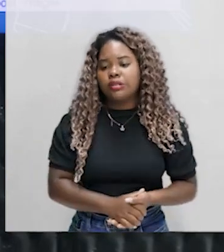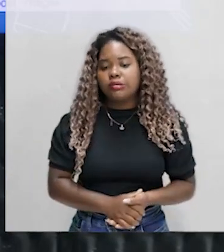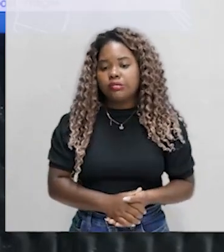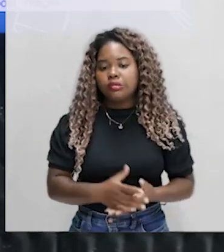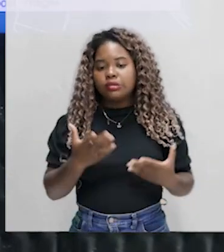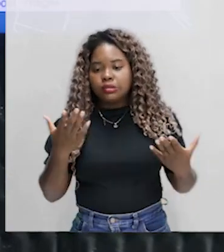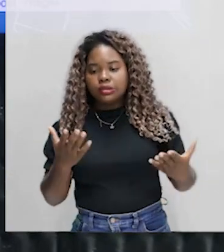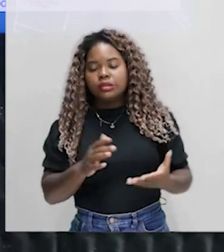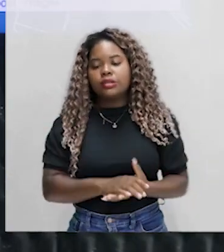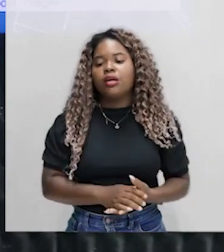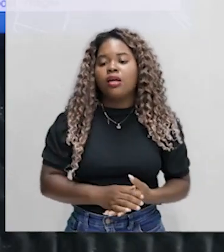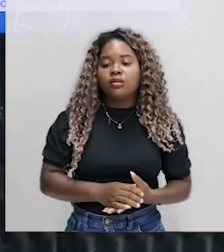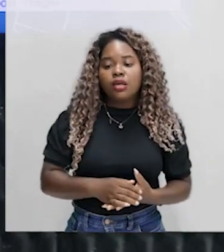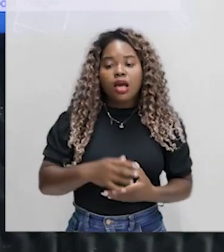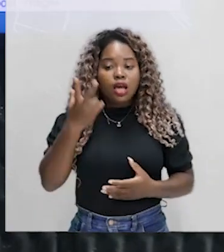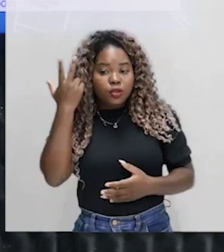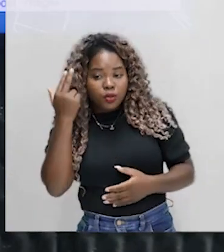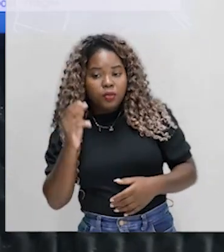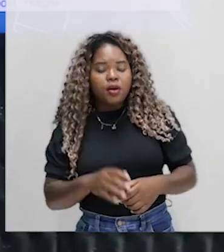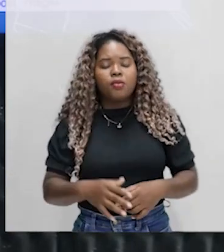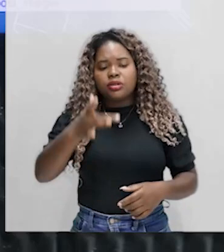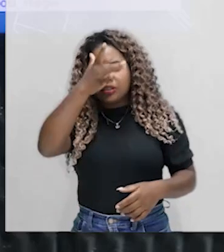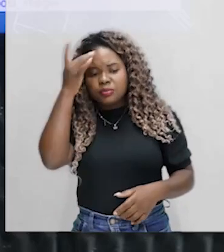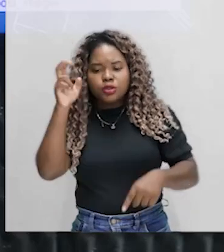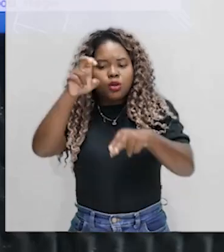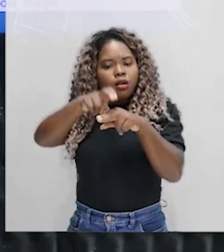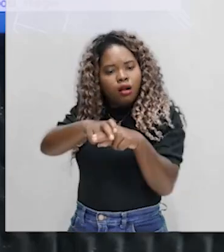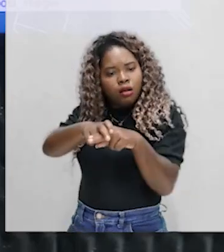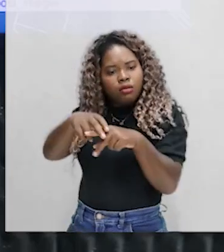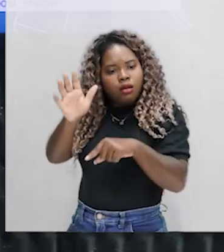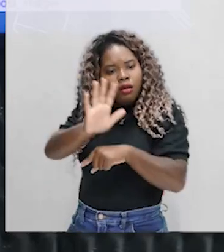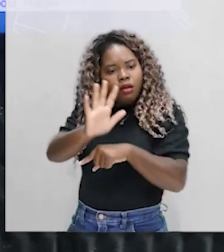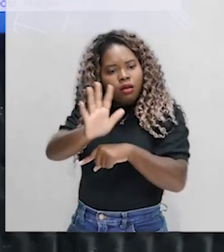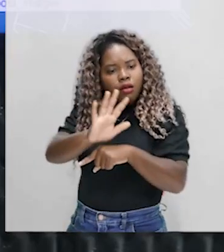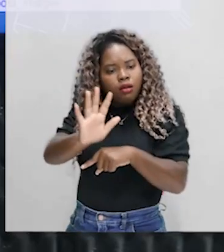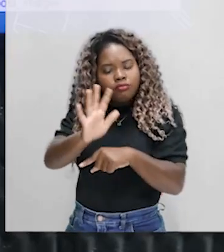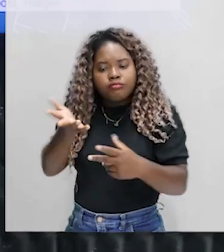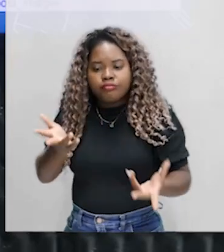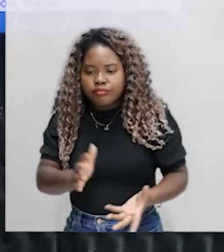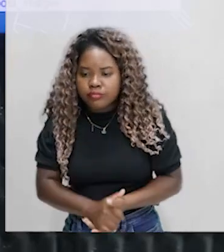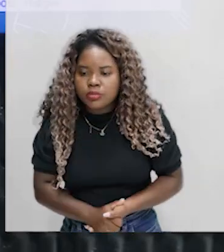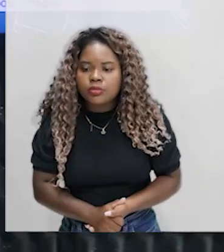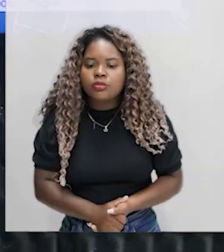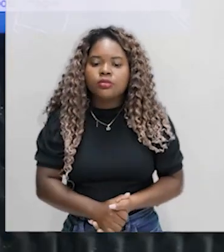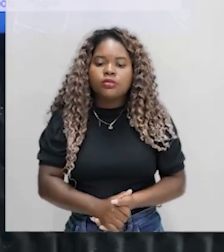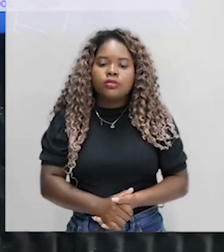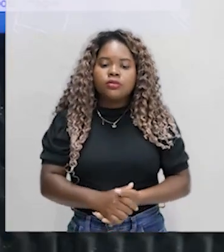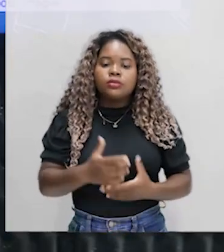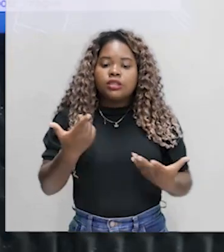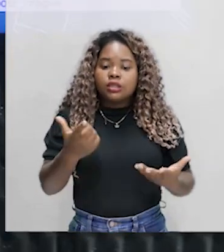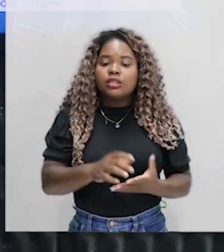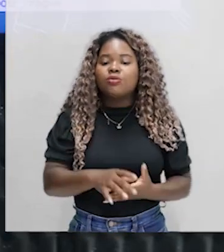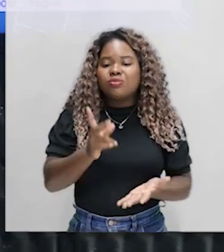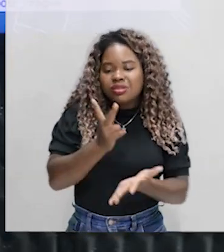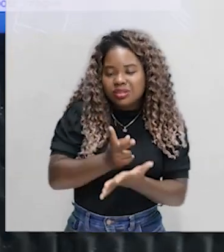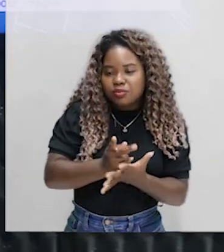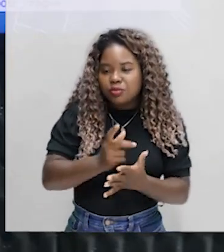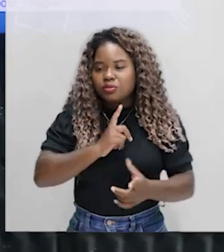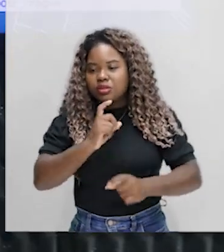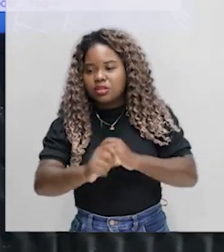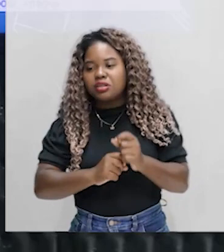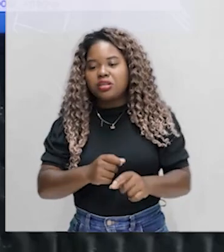mais comum, né? As pessoas ficavam procurando alguma coisa para fazer, então o número de assinaturas de